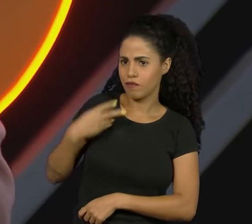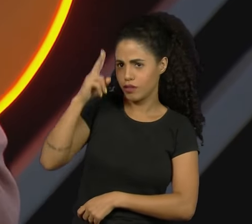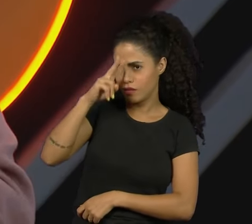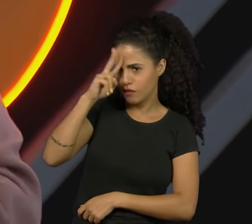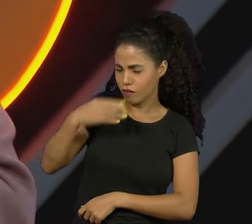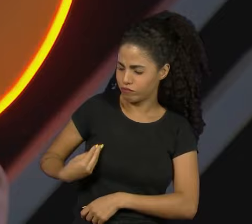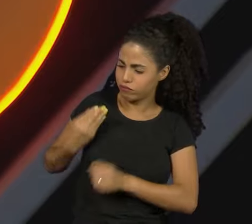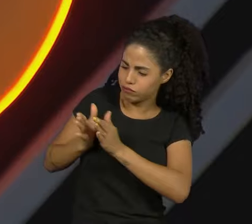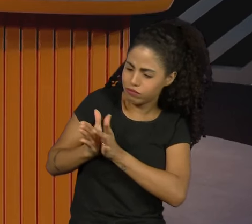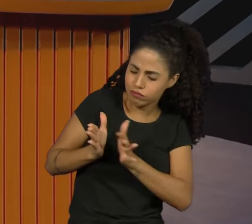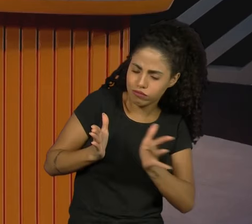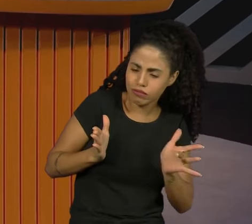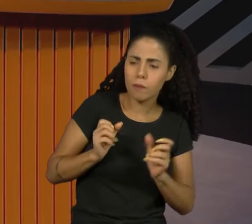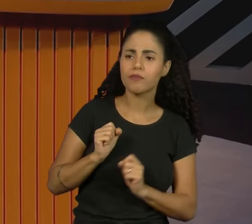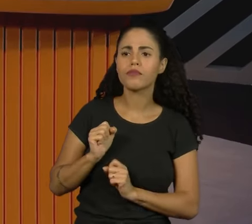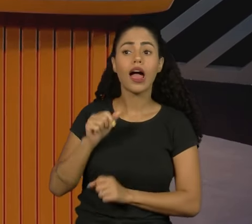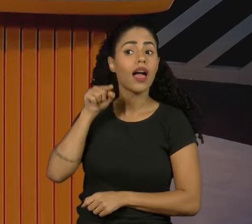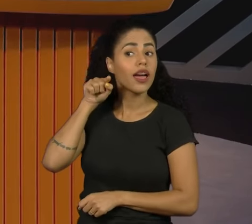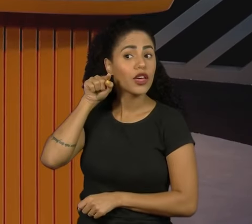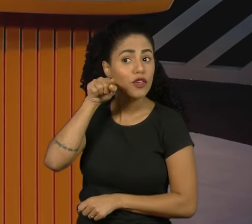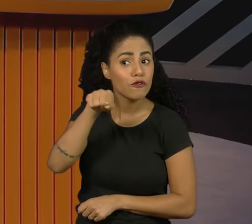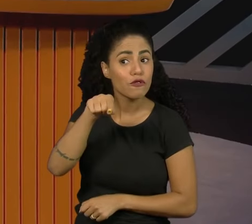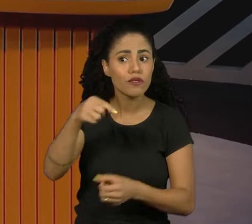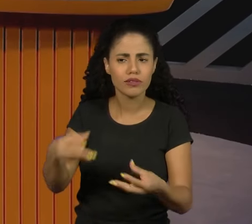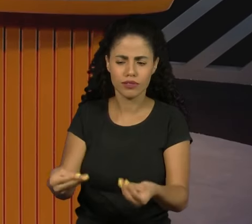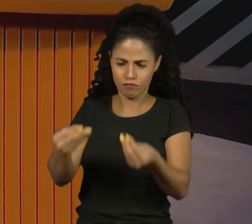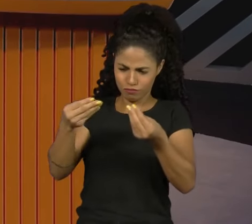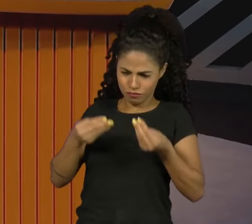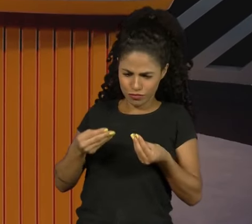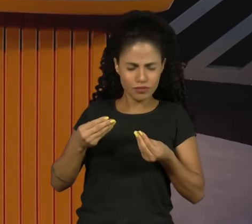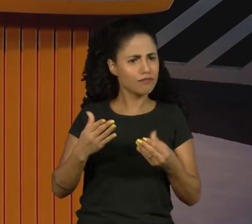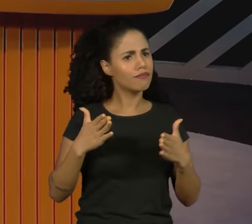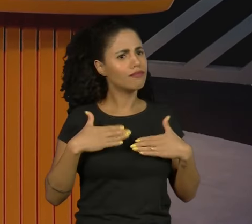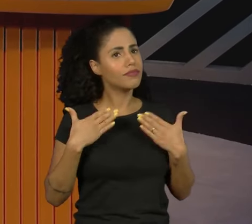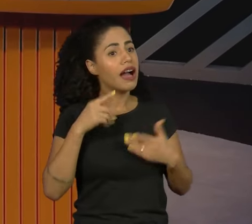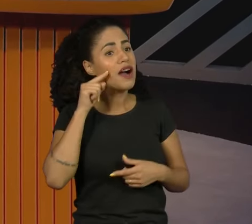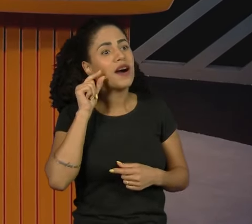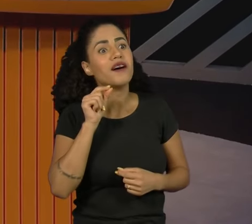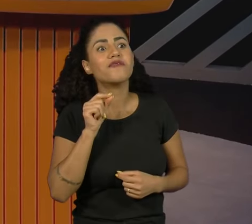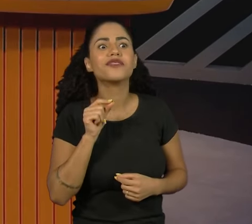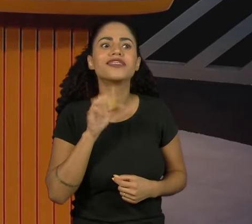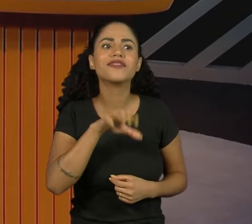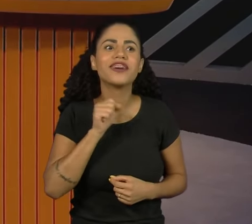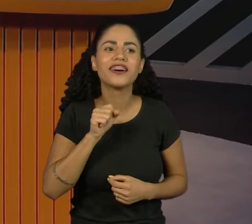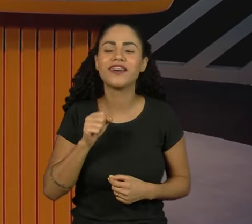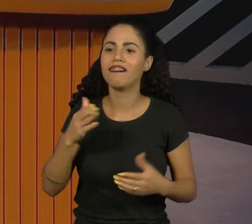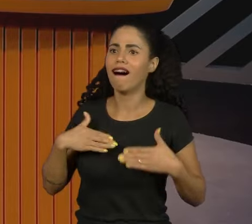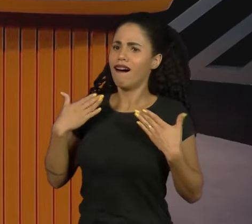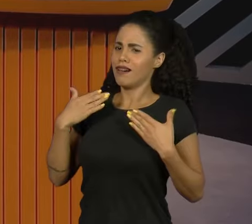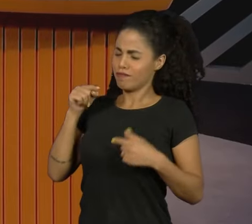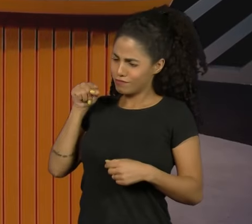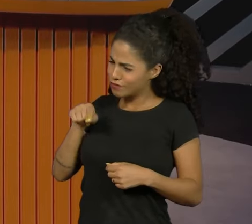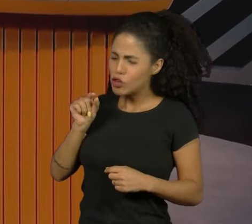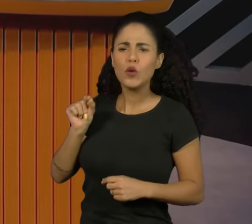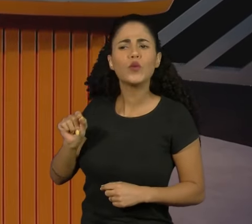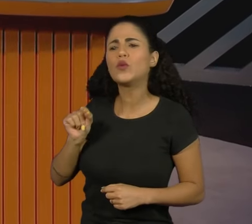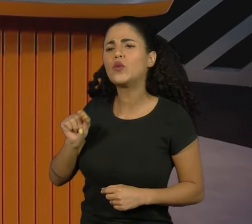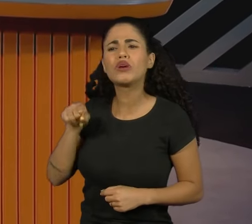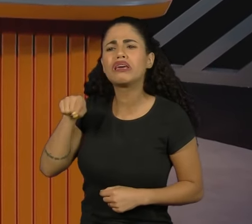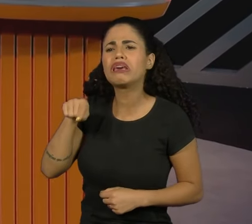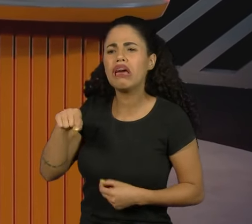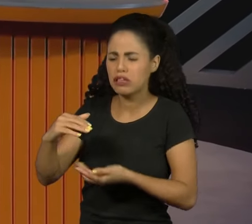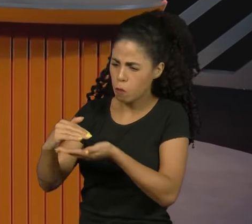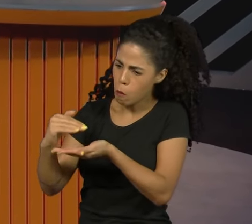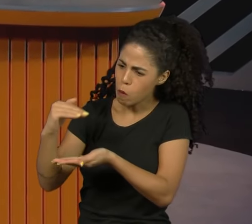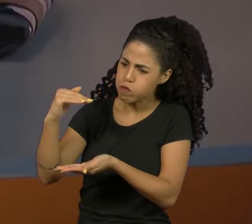na trajetória. E você me surpreendeu. É isso aí. Você me surpreendeu, olha aqui. O que